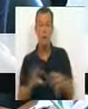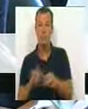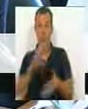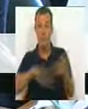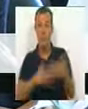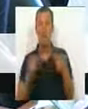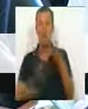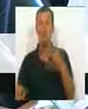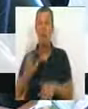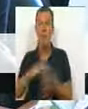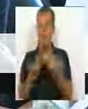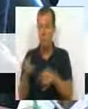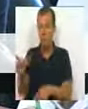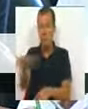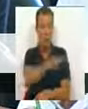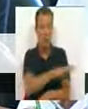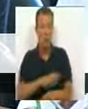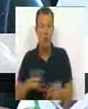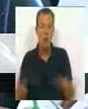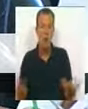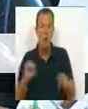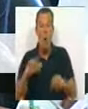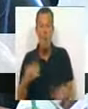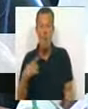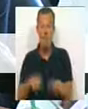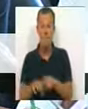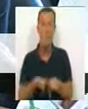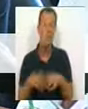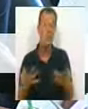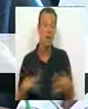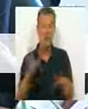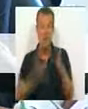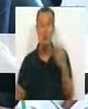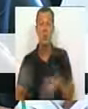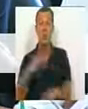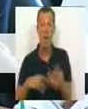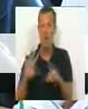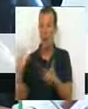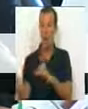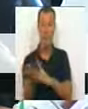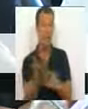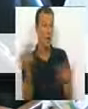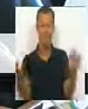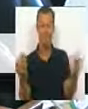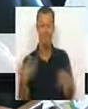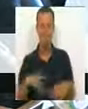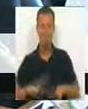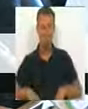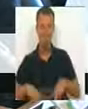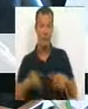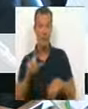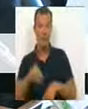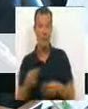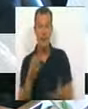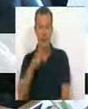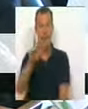Nacional para a Política de Ordenamento de Território, PNPOT, ou sobre a Política Nacional de Arquitetura e Paisagem, já agora desenvolvido e aprovado pelo